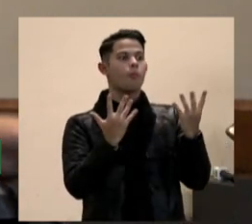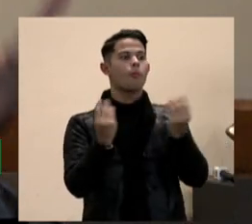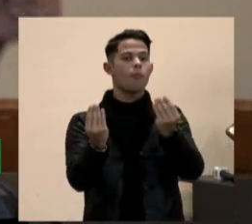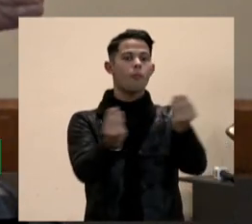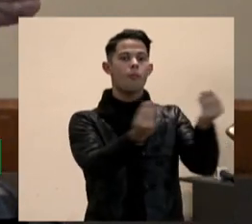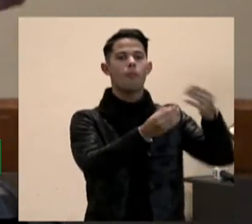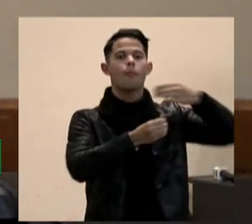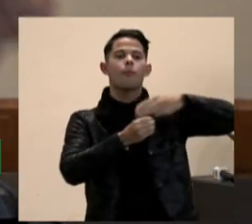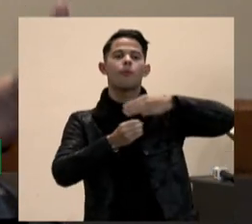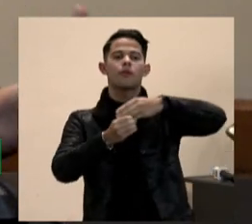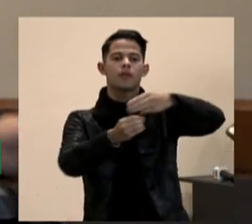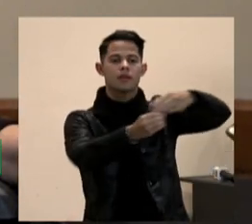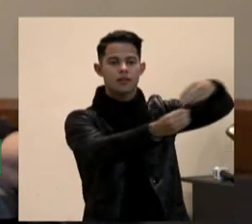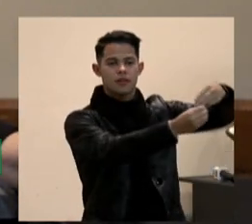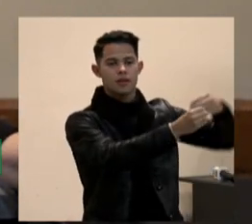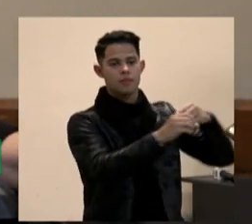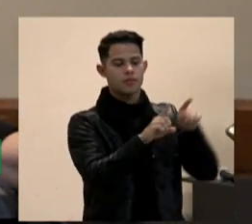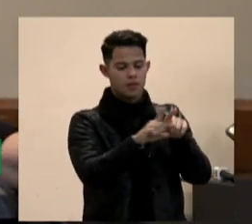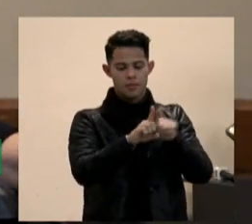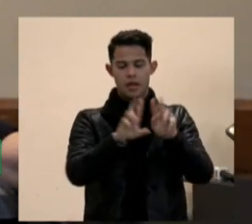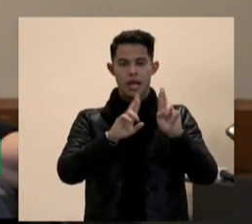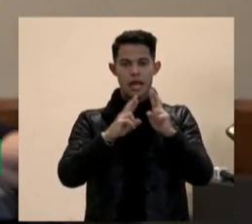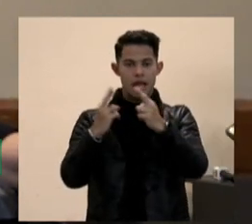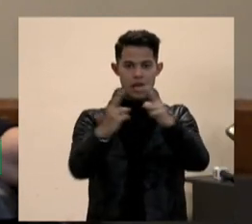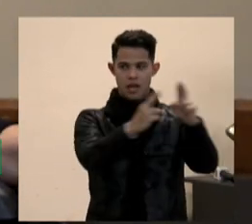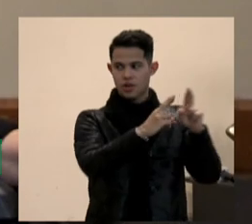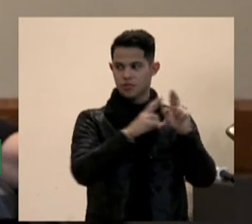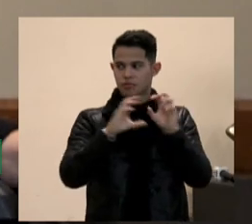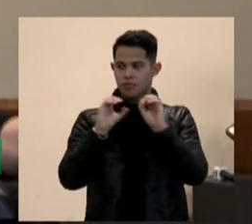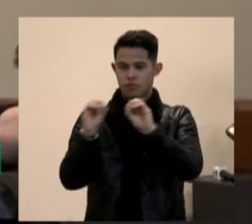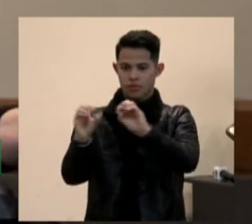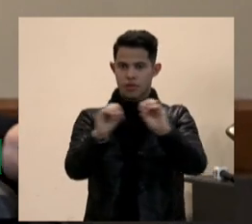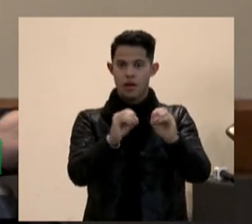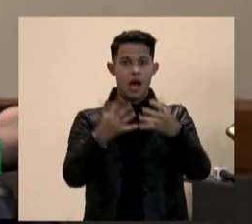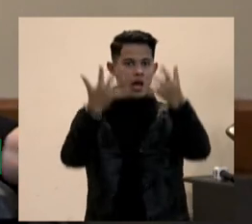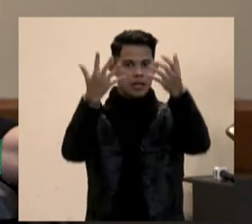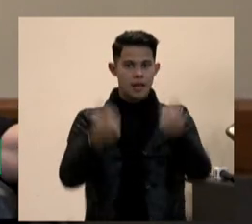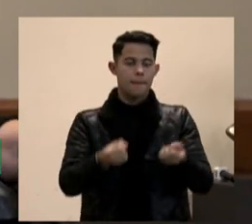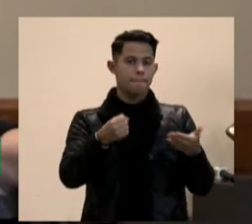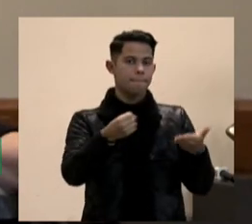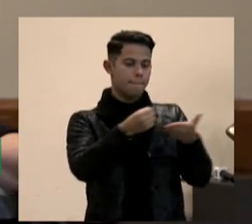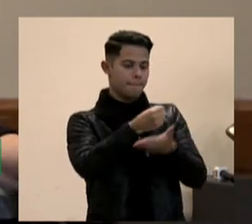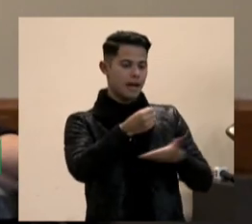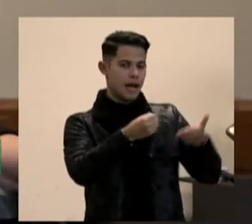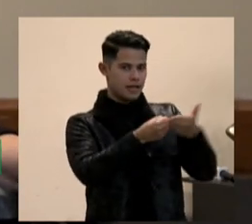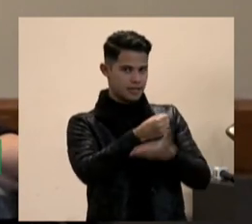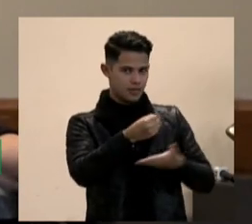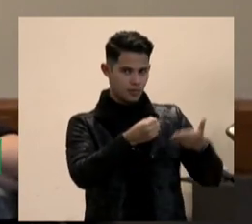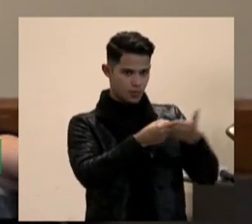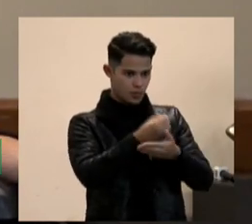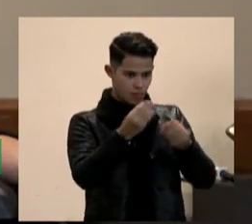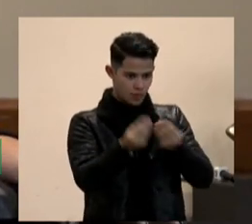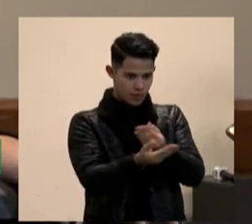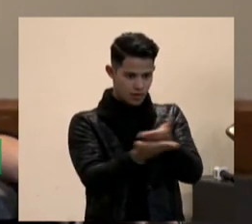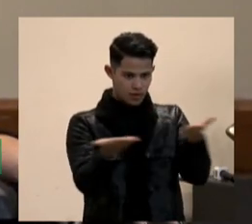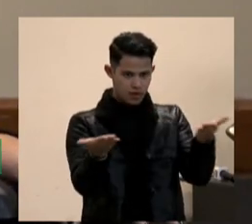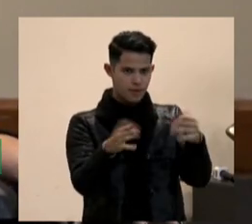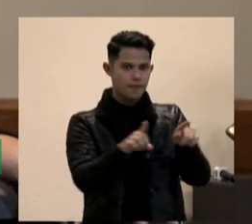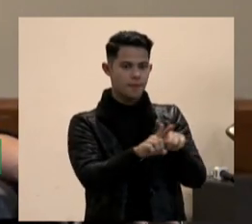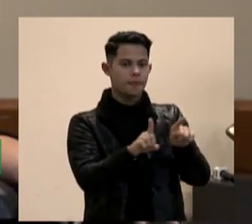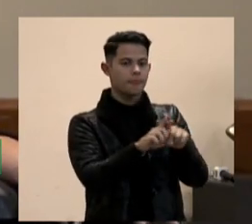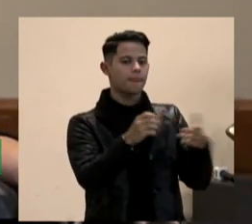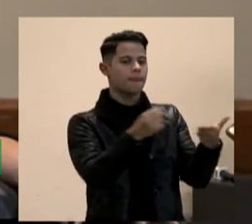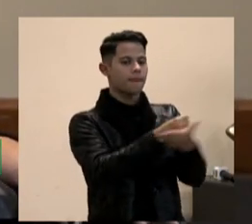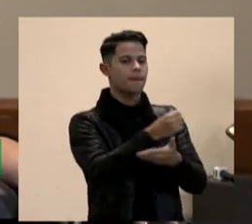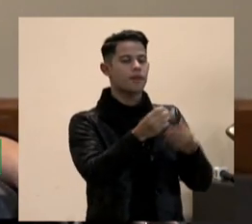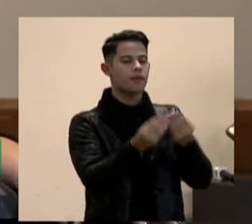municípios terem optado pela parcialização da oferta, né, isso é observável, os dados mostram isso, e além da parcialização da